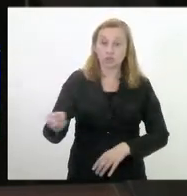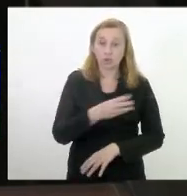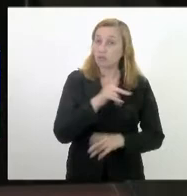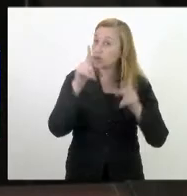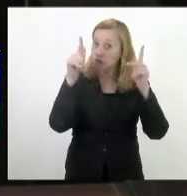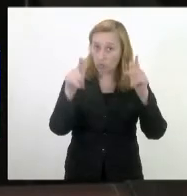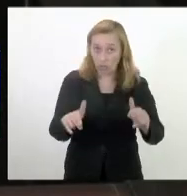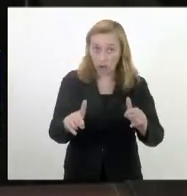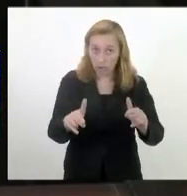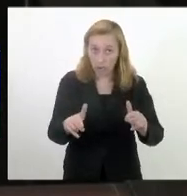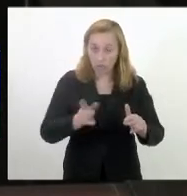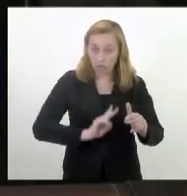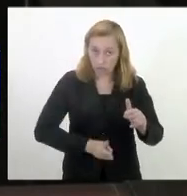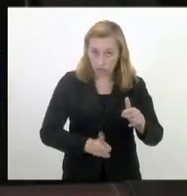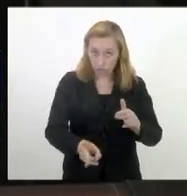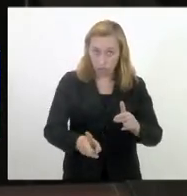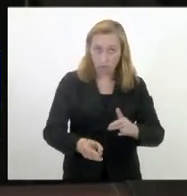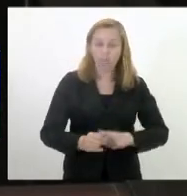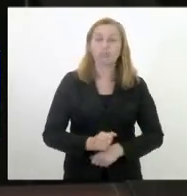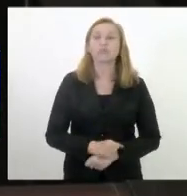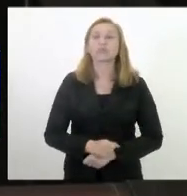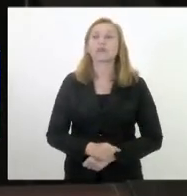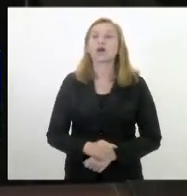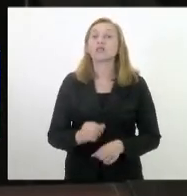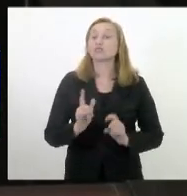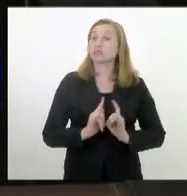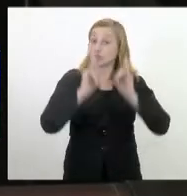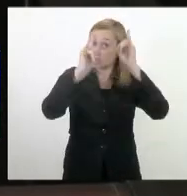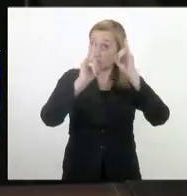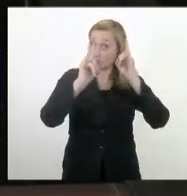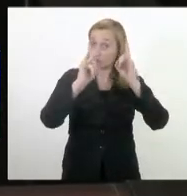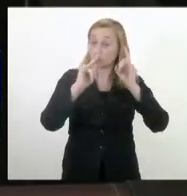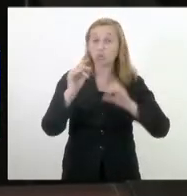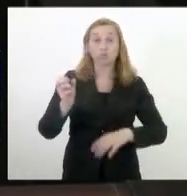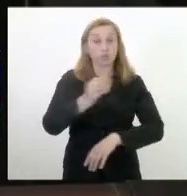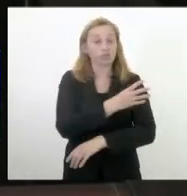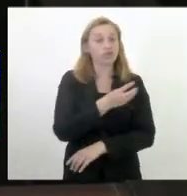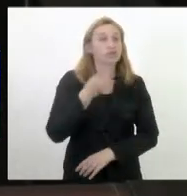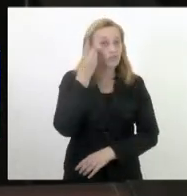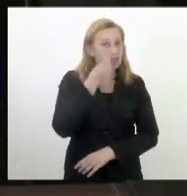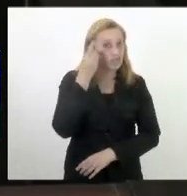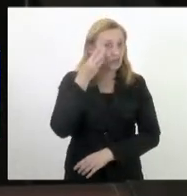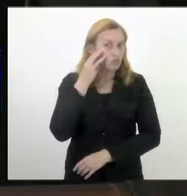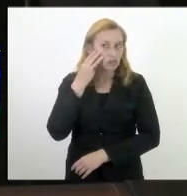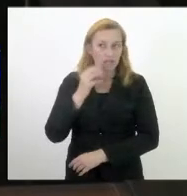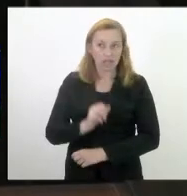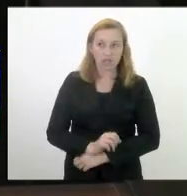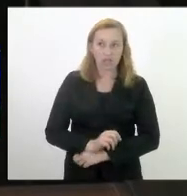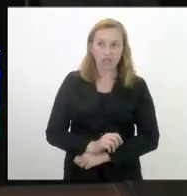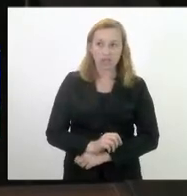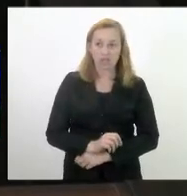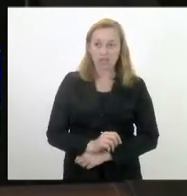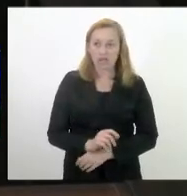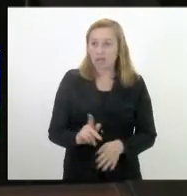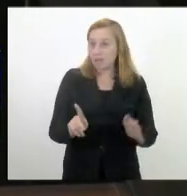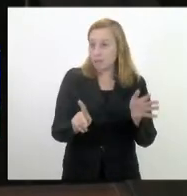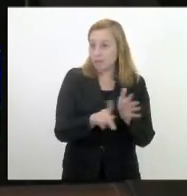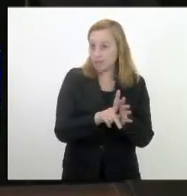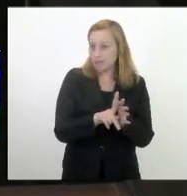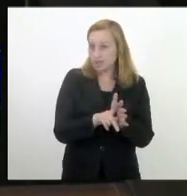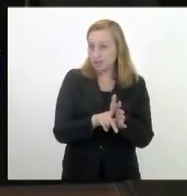novo. E no prédio novo, deputado Valdec, não quer dizer que seja do deputado